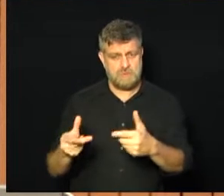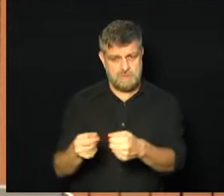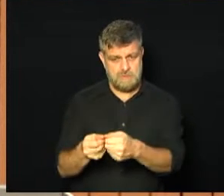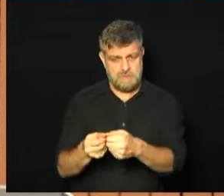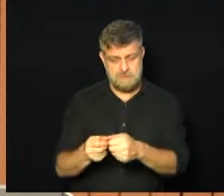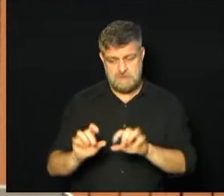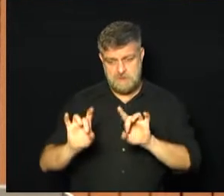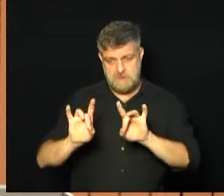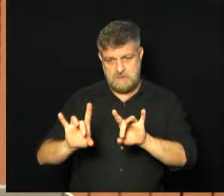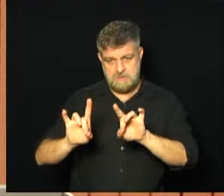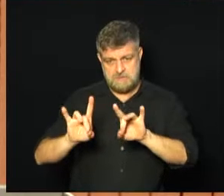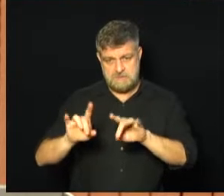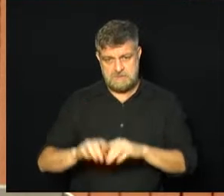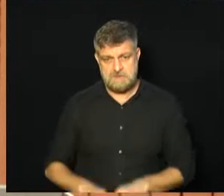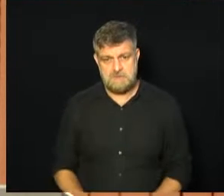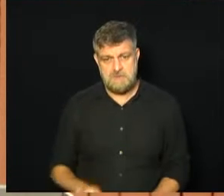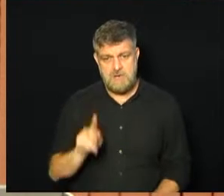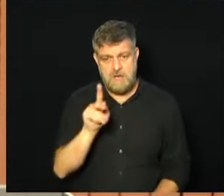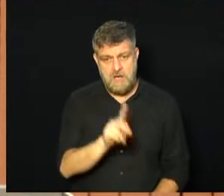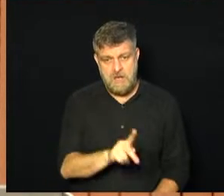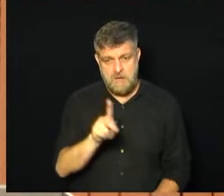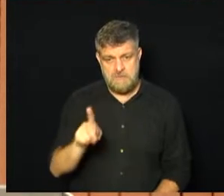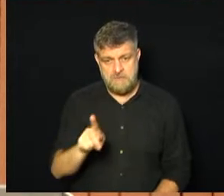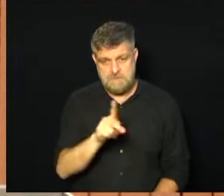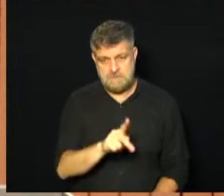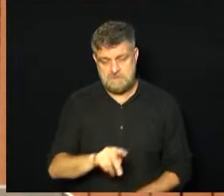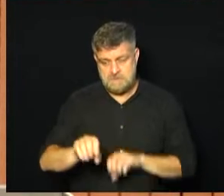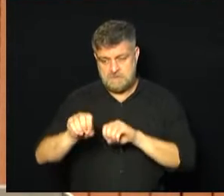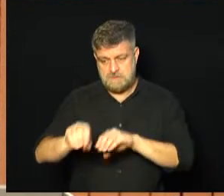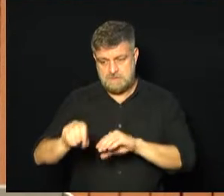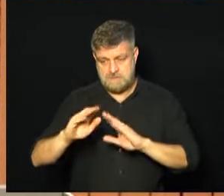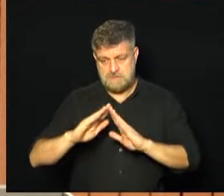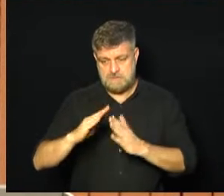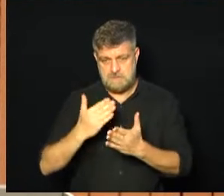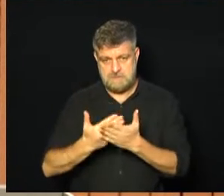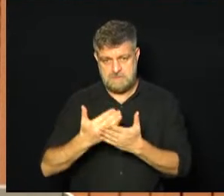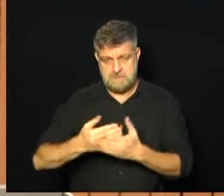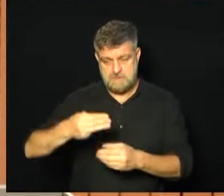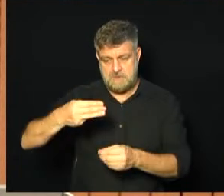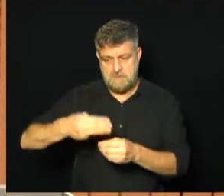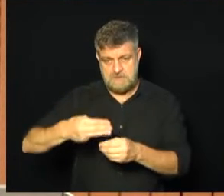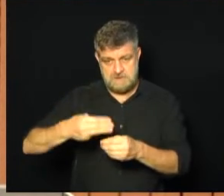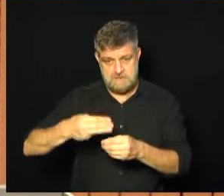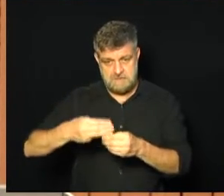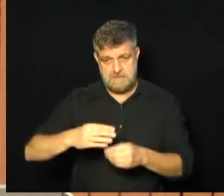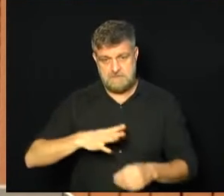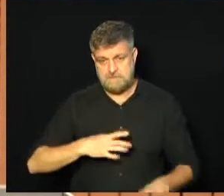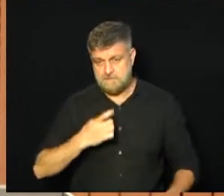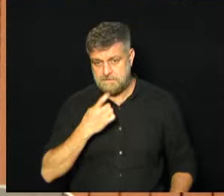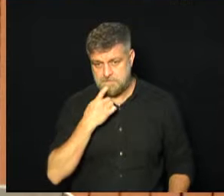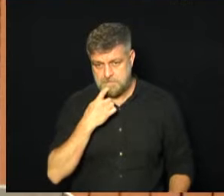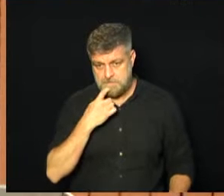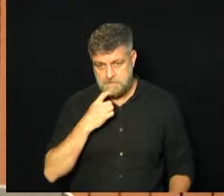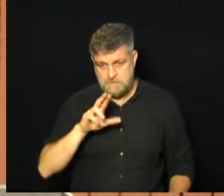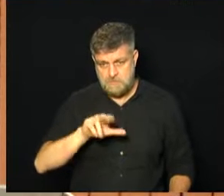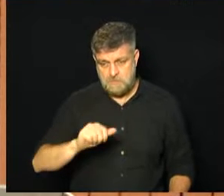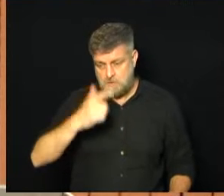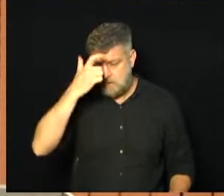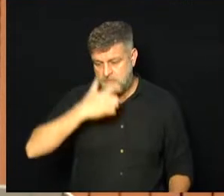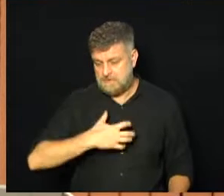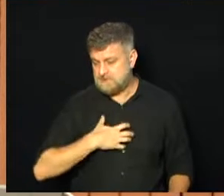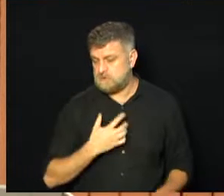especialmente os meus colegas professores e educadores da Rede Municipal de Campinas, que em nenhum momento estive